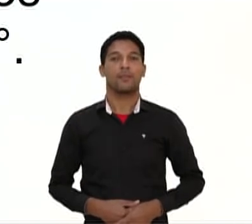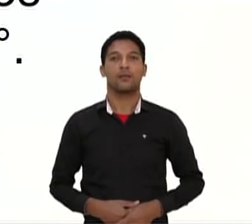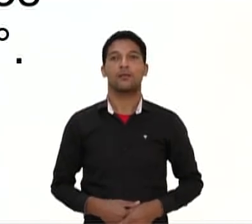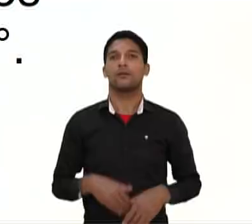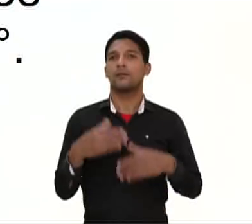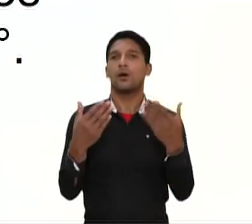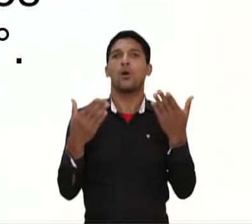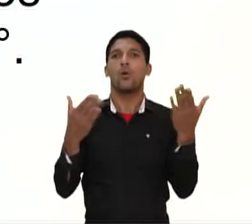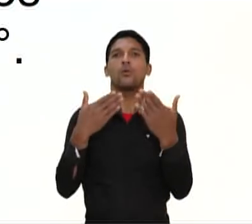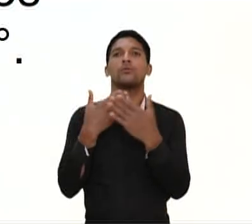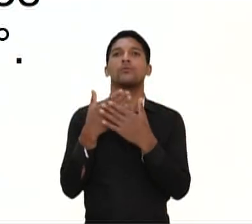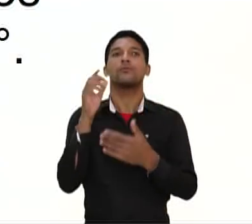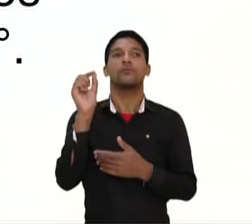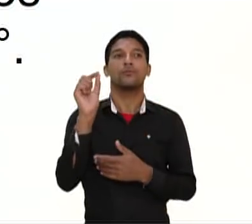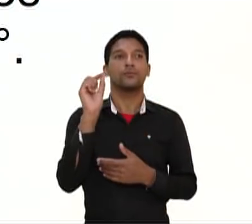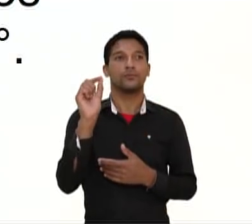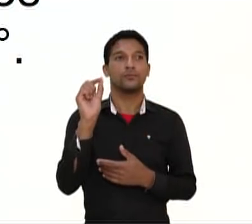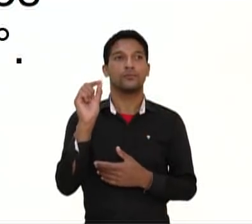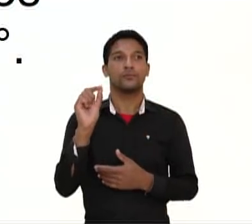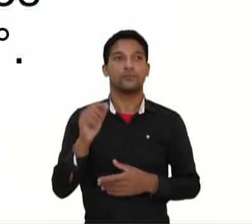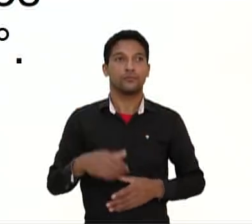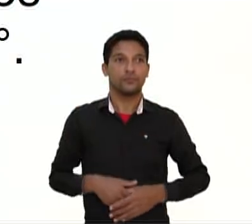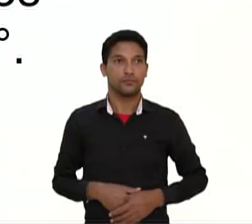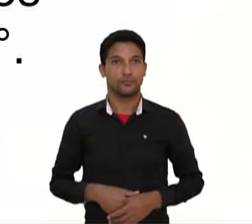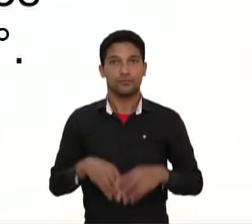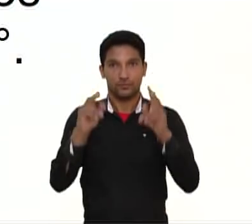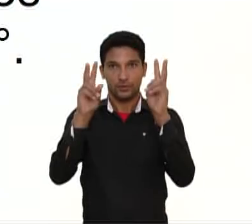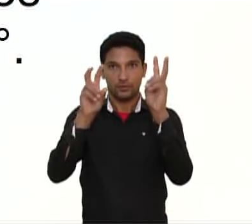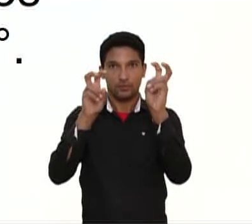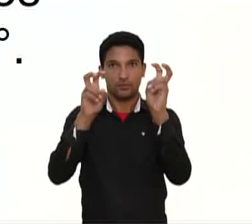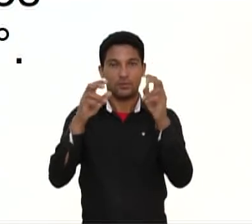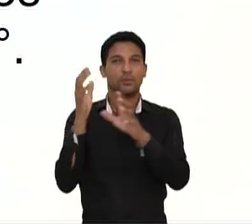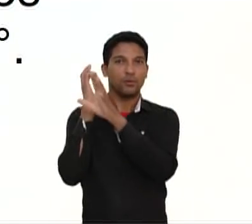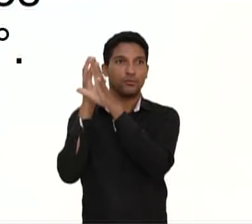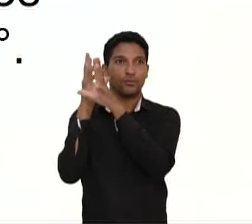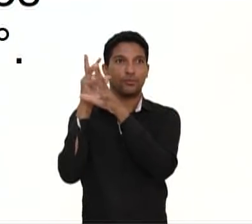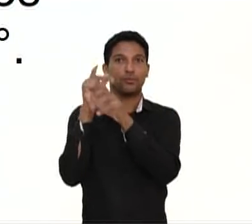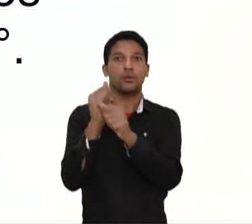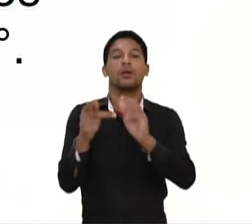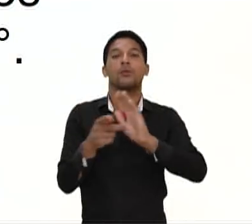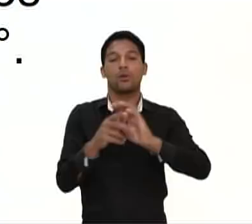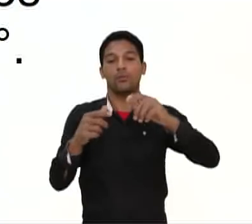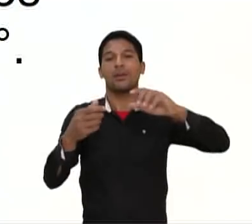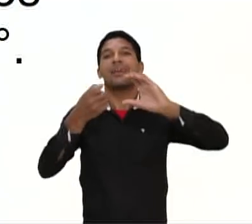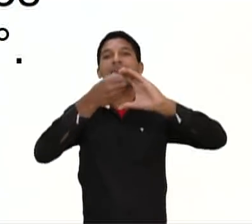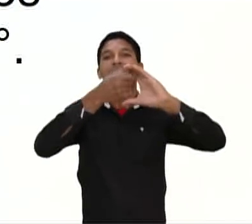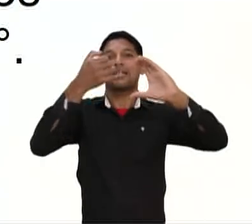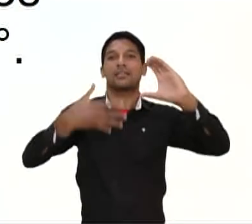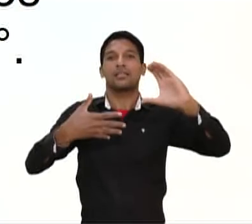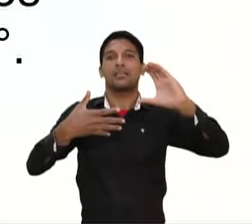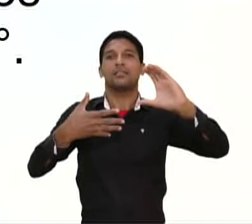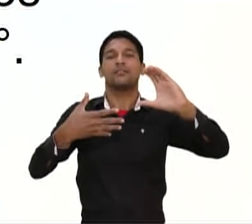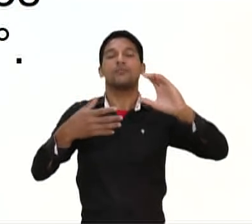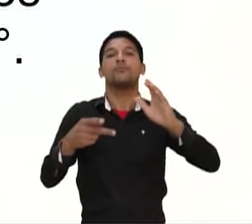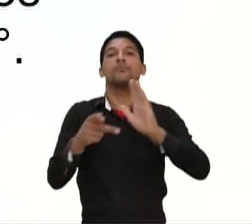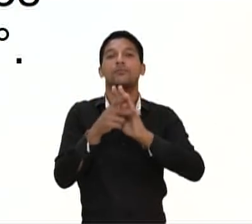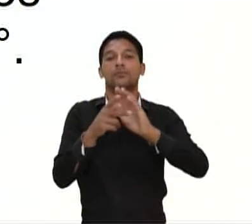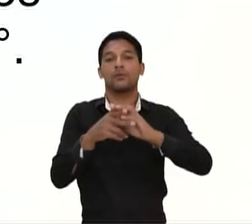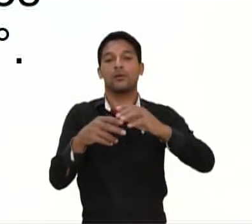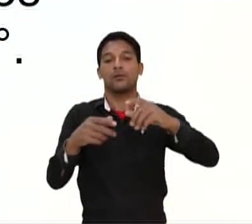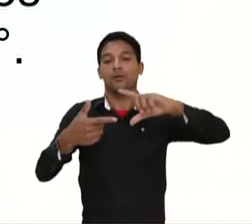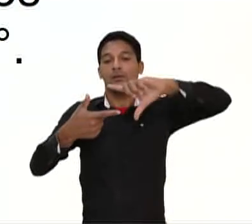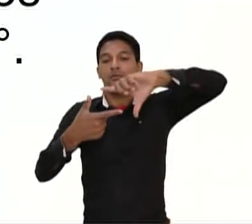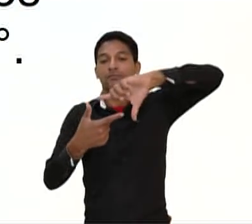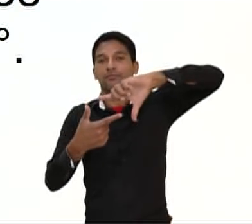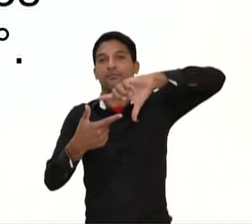O que, que nós vimos hoje? Nós retomamos as características dos quadriláteros. Aquela primeira tela lá do início, onde eu disse o número de